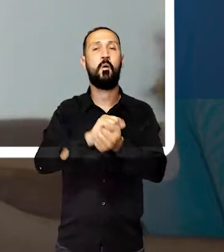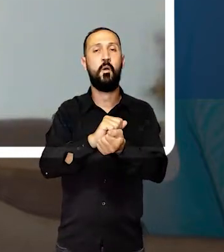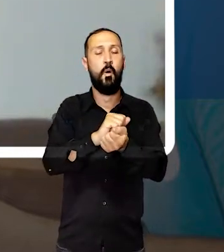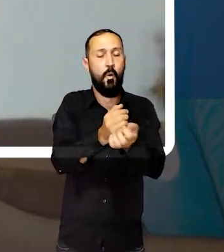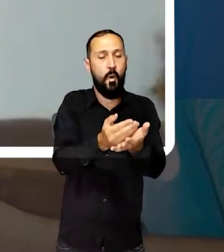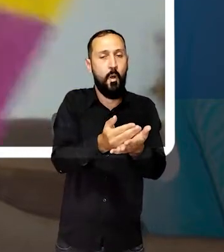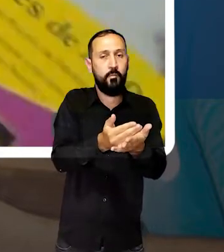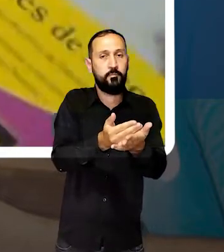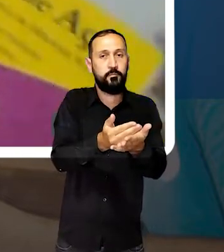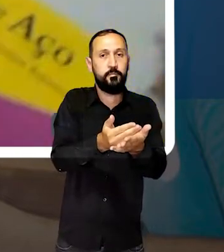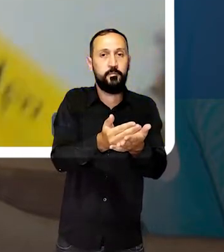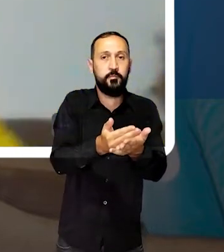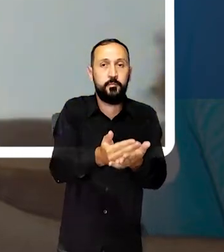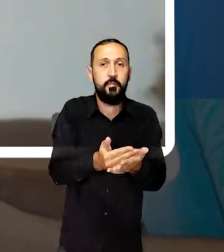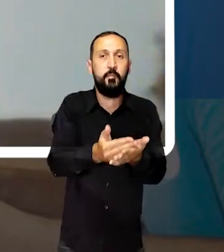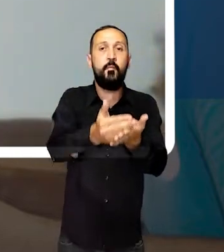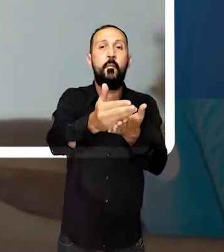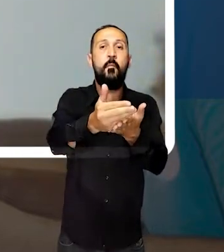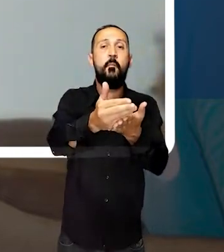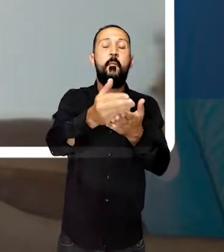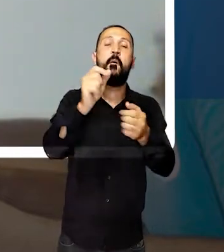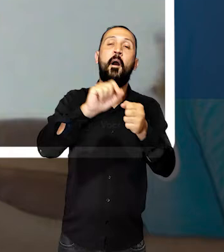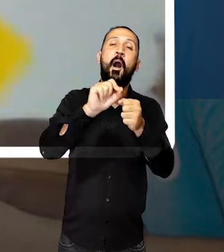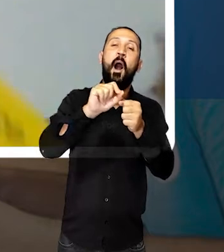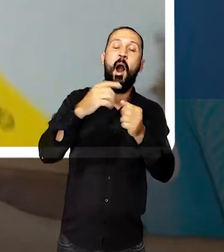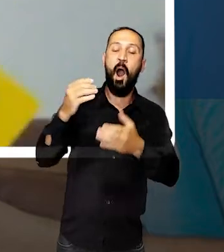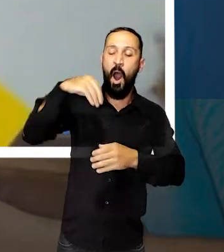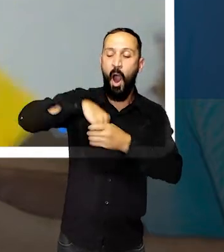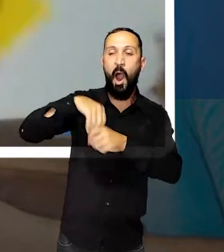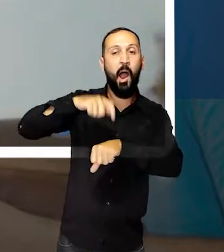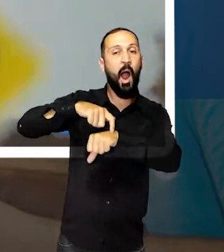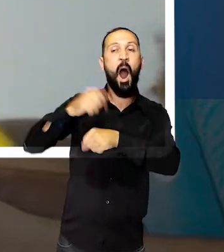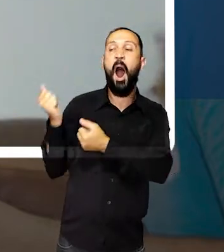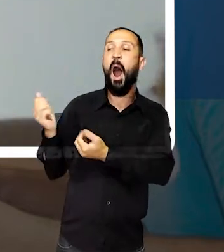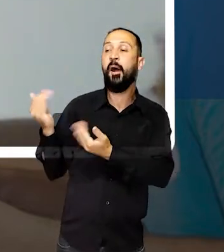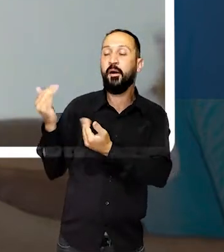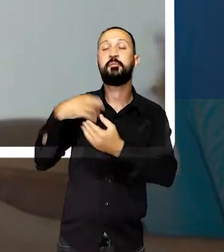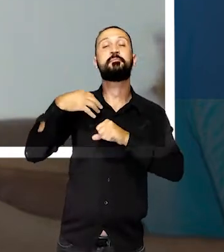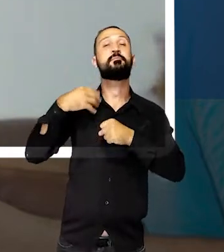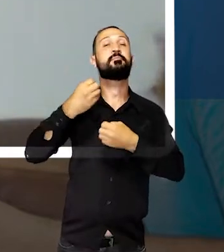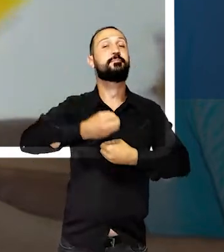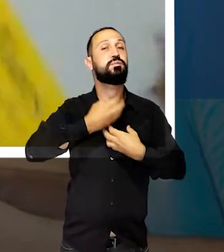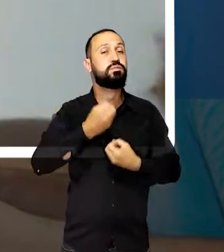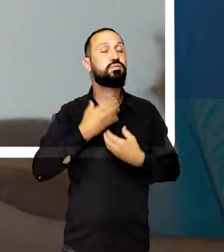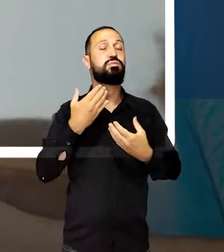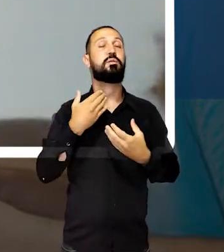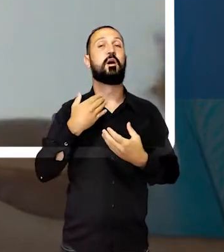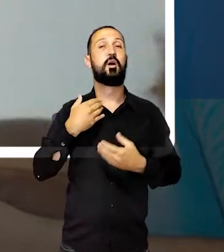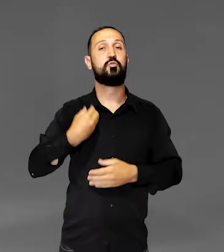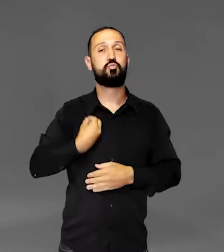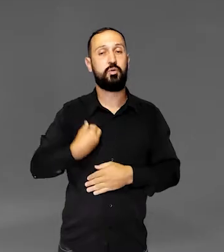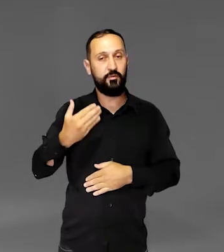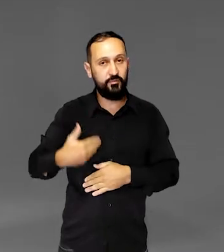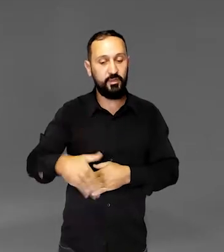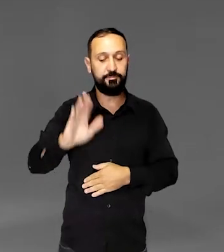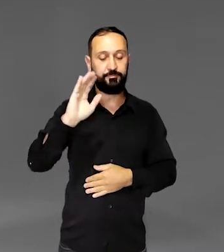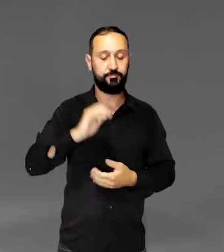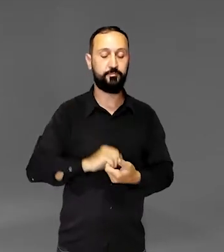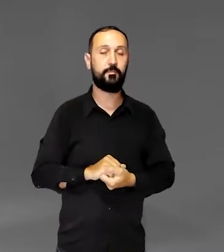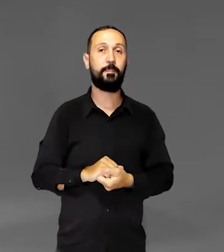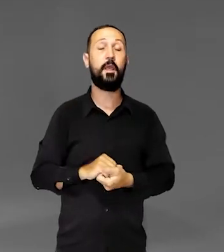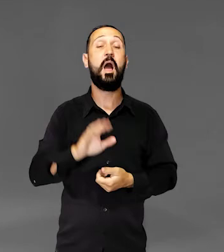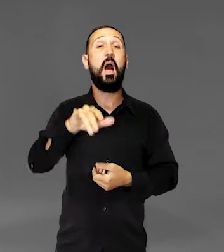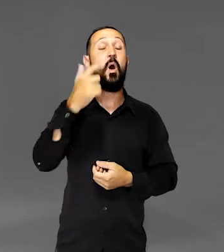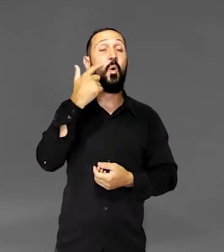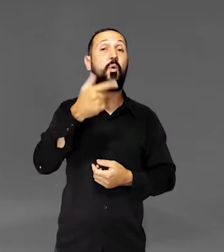estão começando, que estão fazendo na juventude da poesia o seu caminho. Você